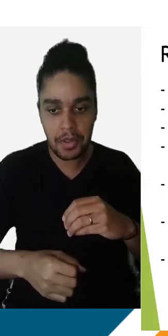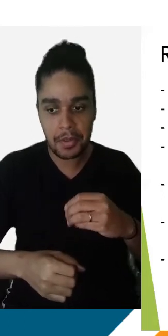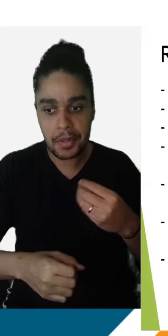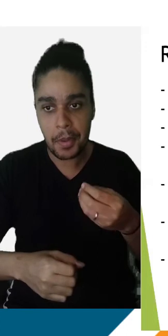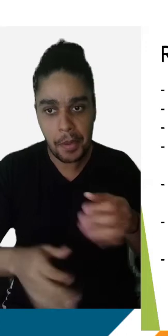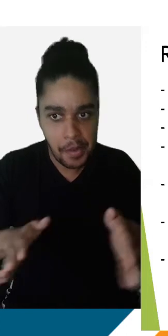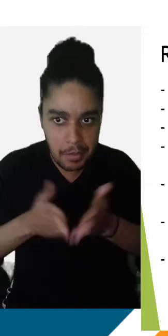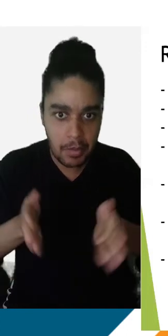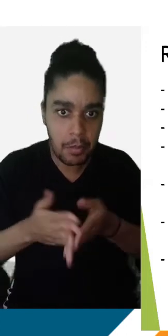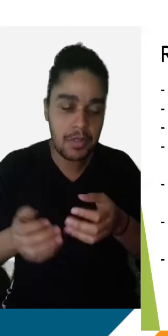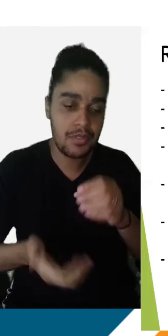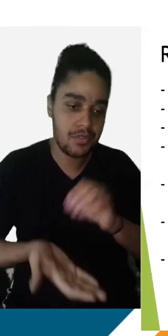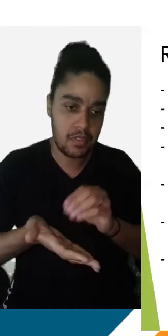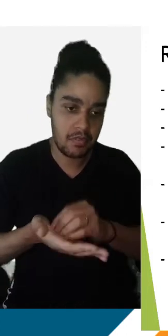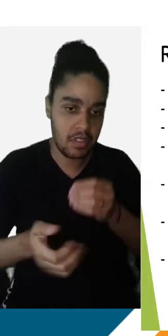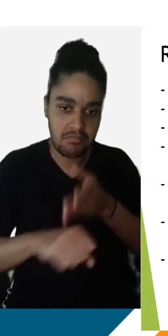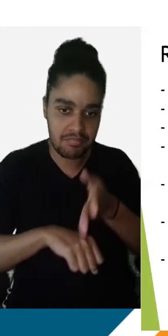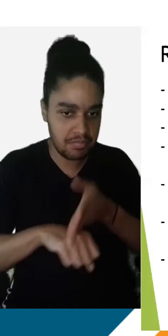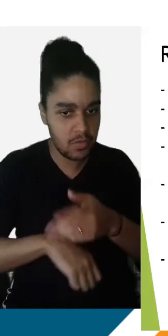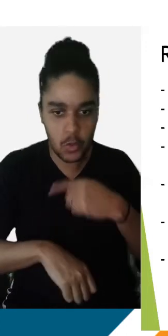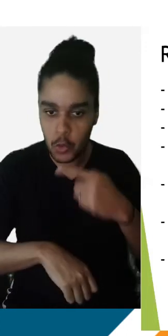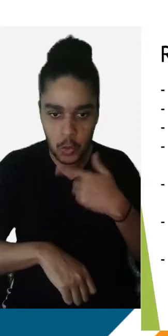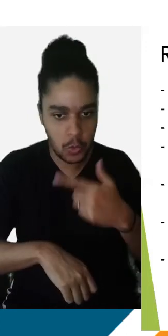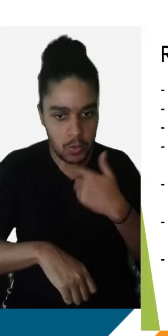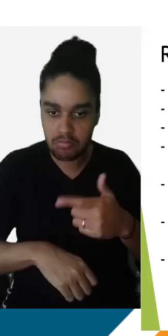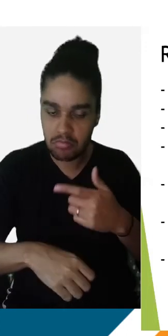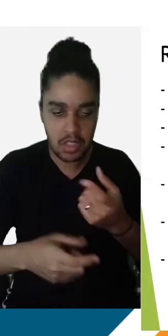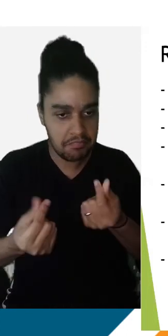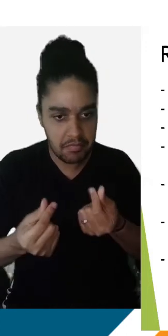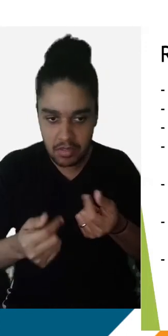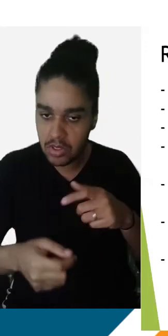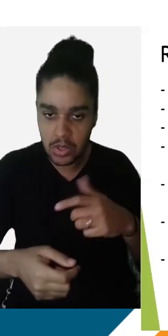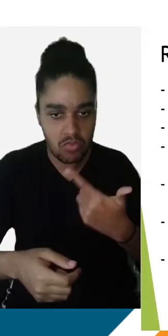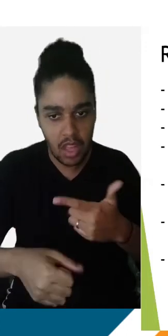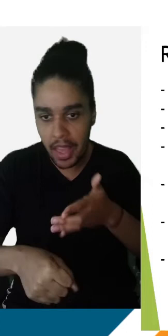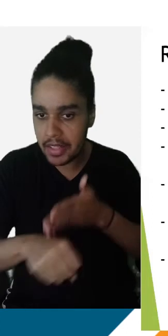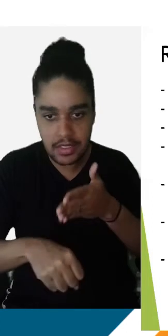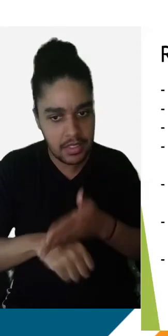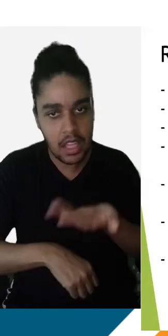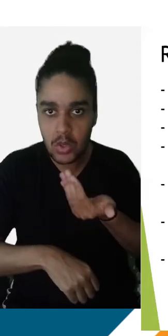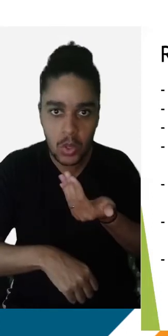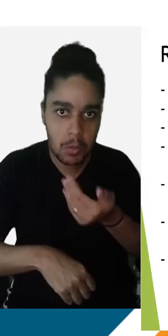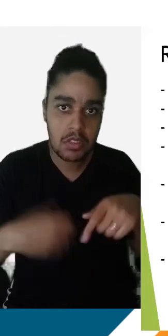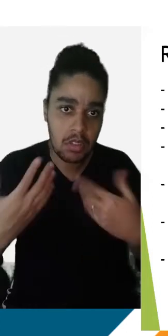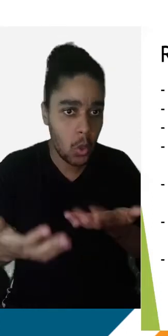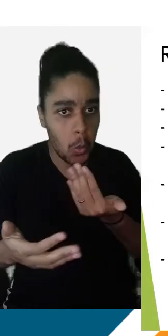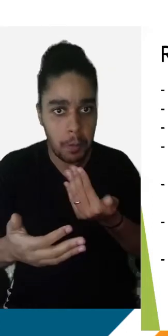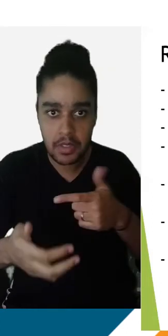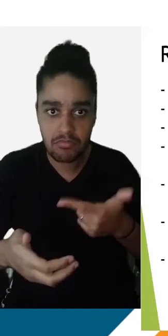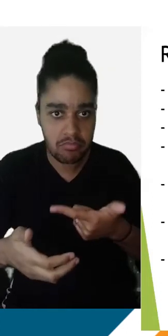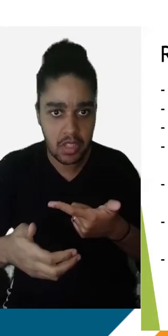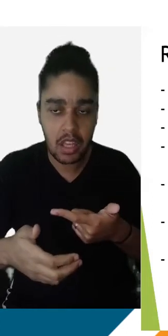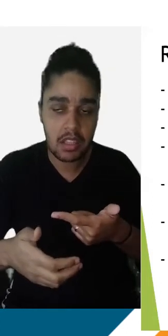sistema capitalista e por falta de acesso não consegue, né, por falta de renda, não consegue ter acesso, né, a esse alimento. Então, comida para